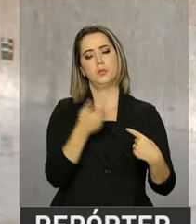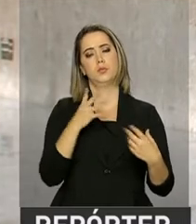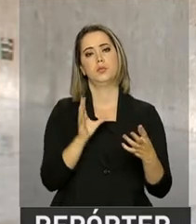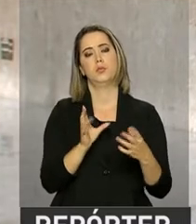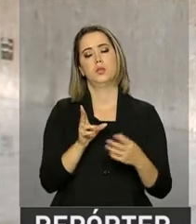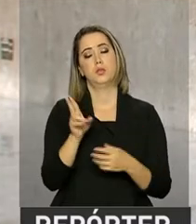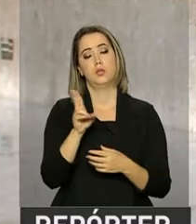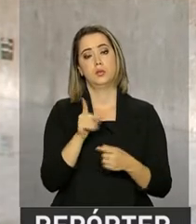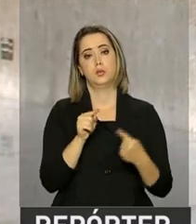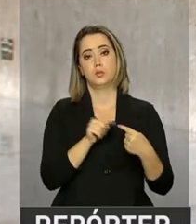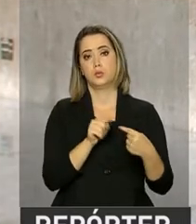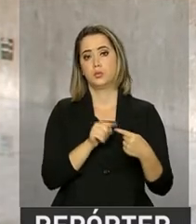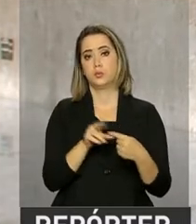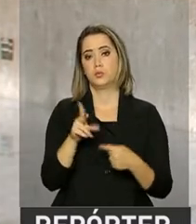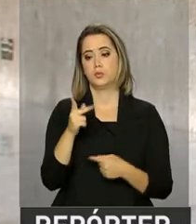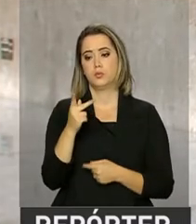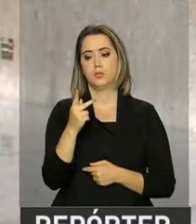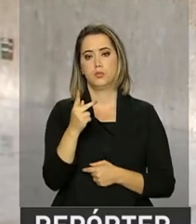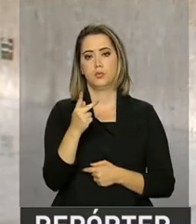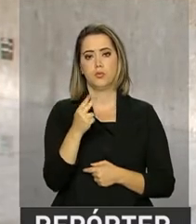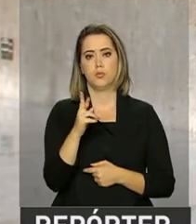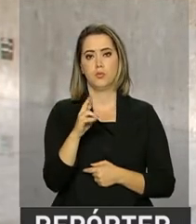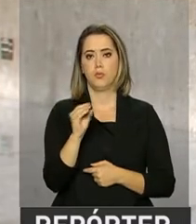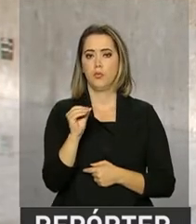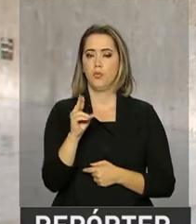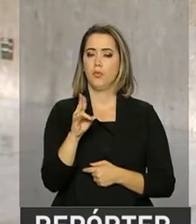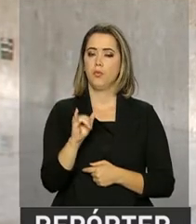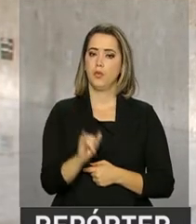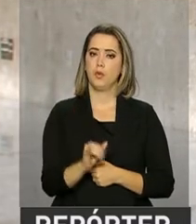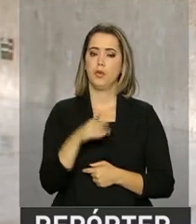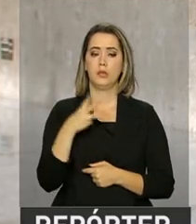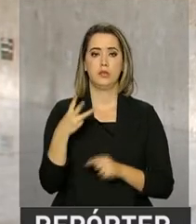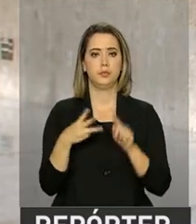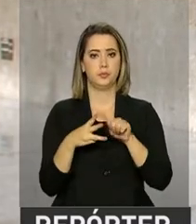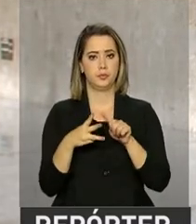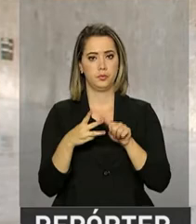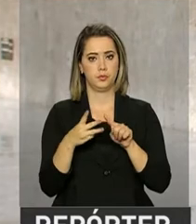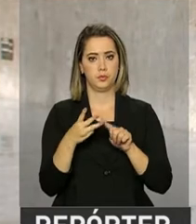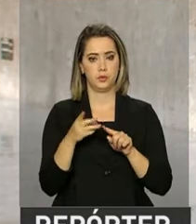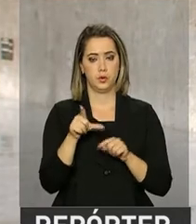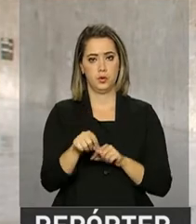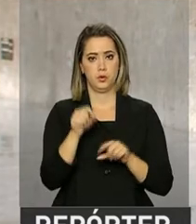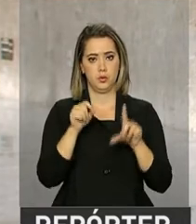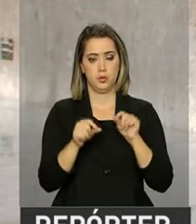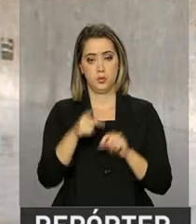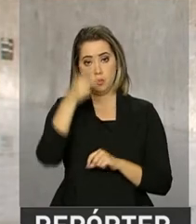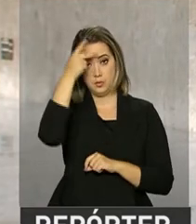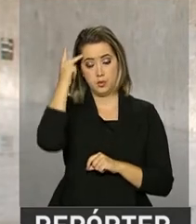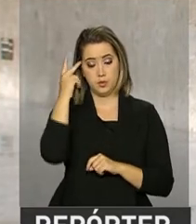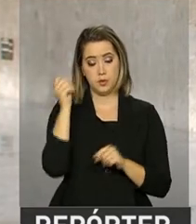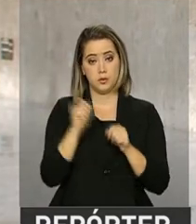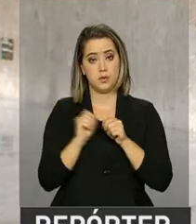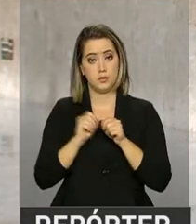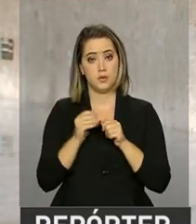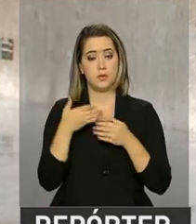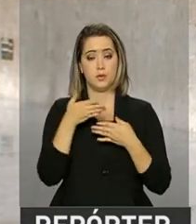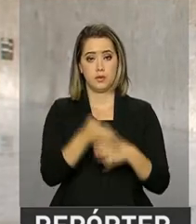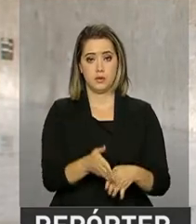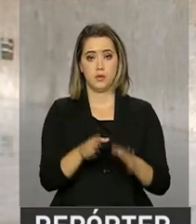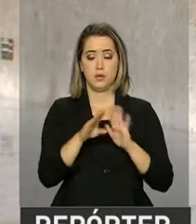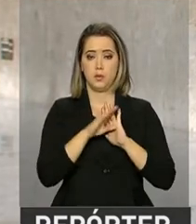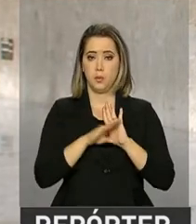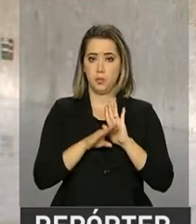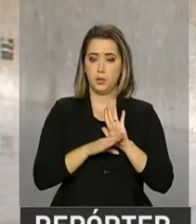universidade para todos existem basicamente três condições para o interessados participarem do programa terem